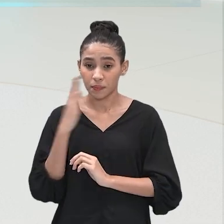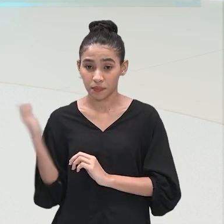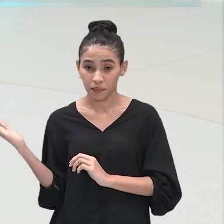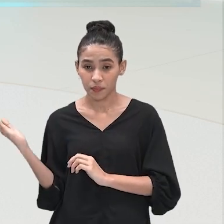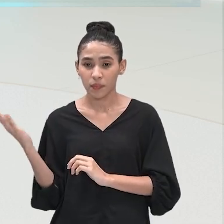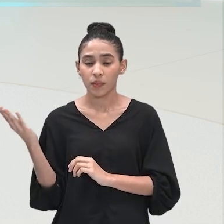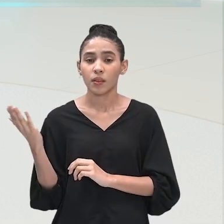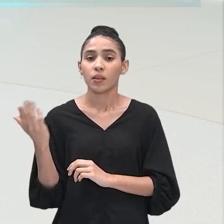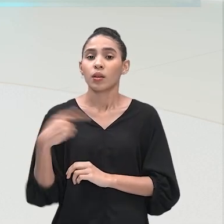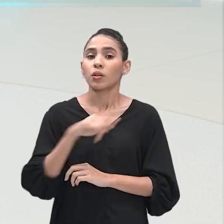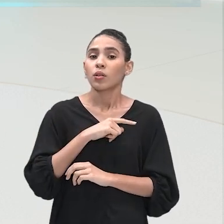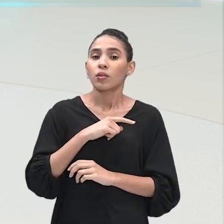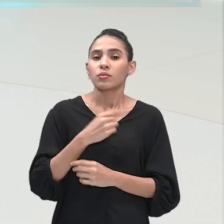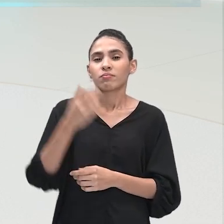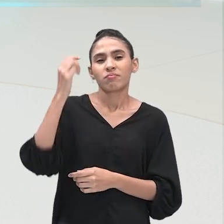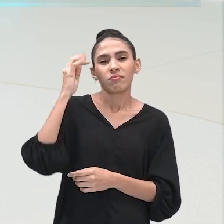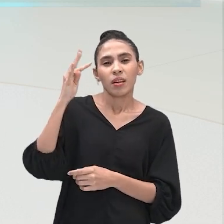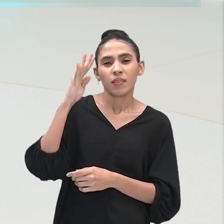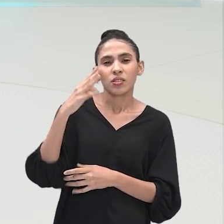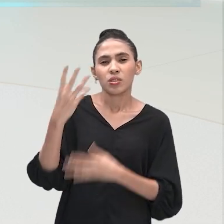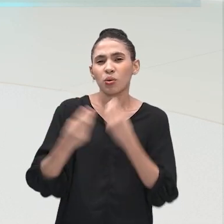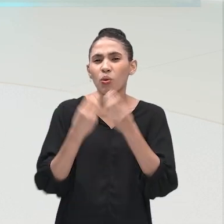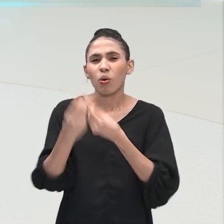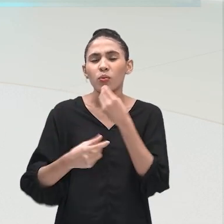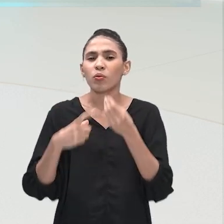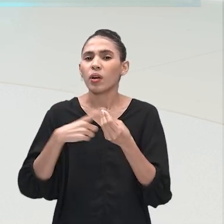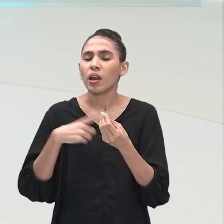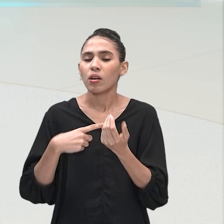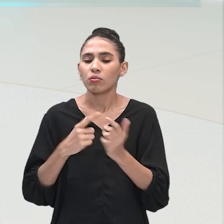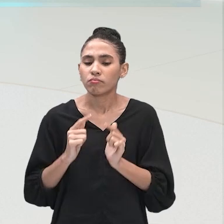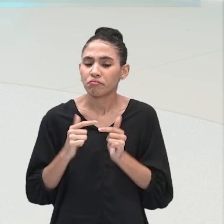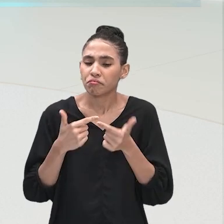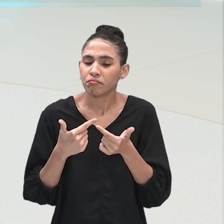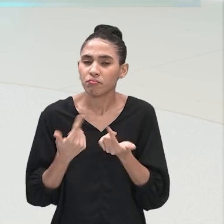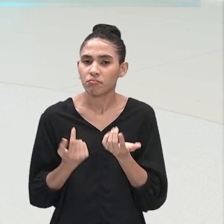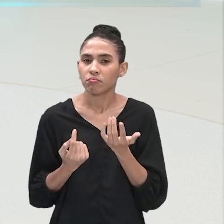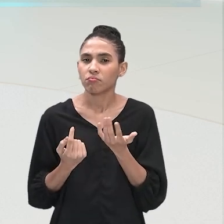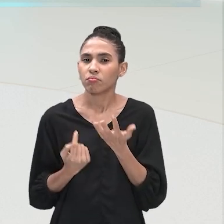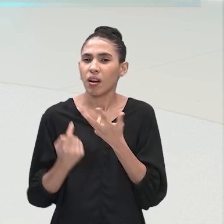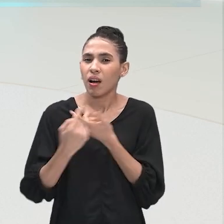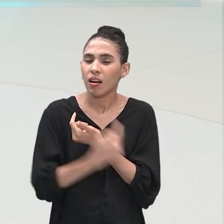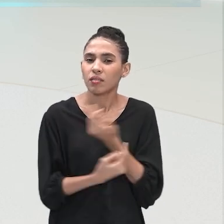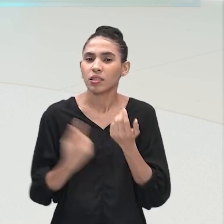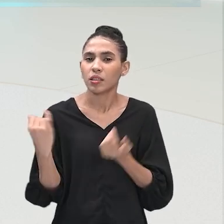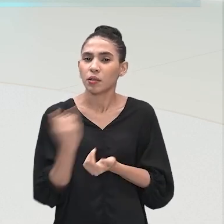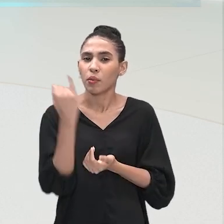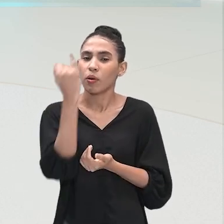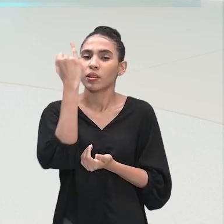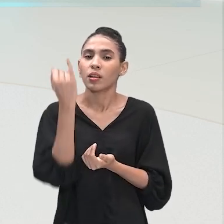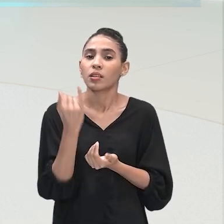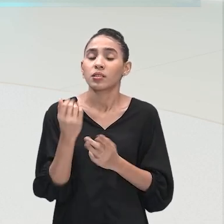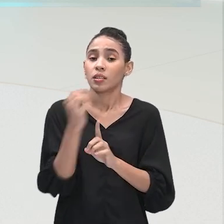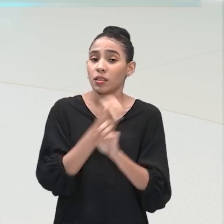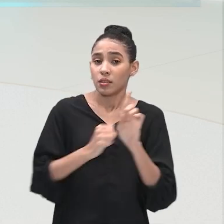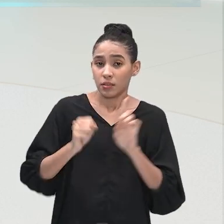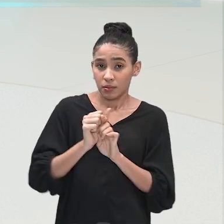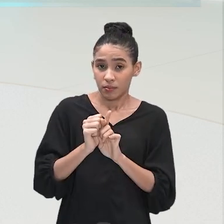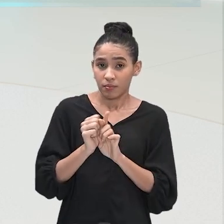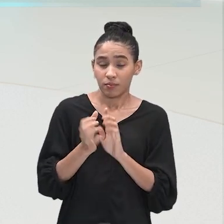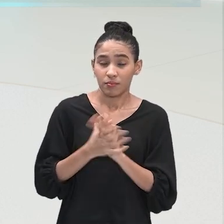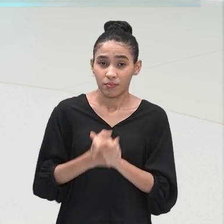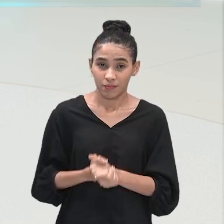refletir. Como que eu posso me posicionar aí, diante de questões muito importantes da nossa